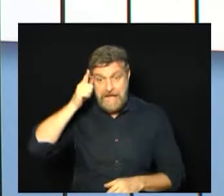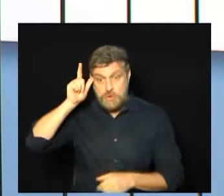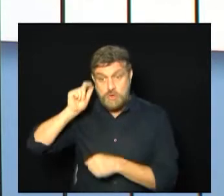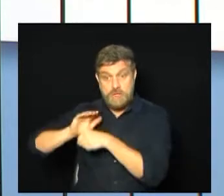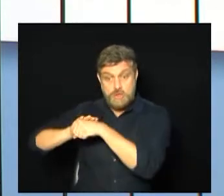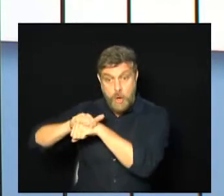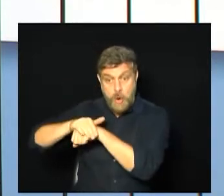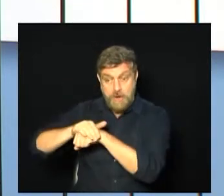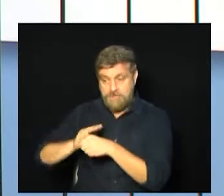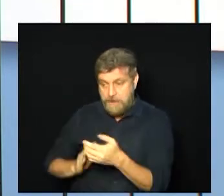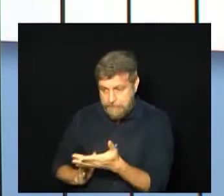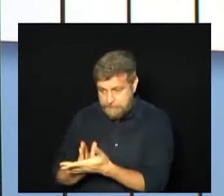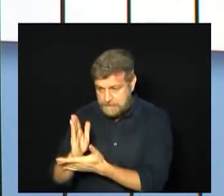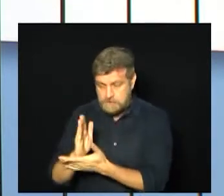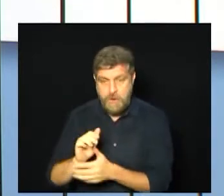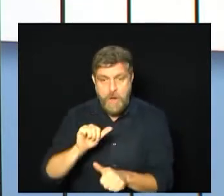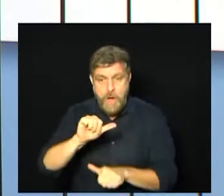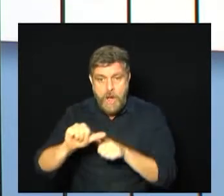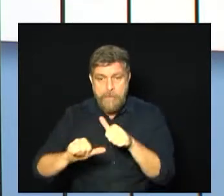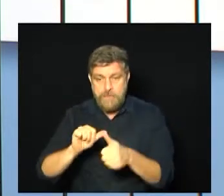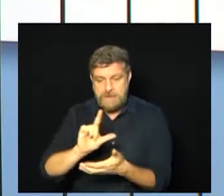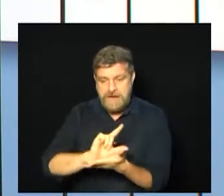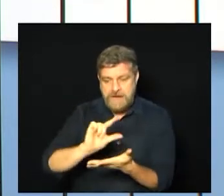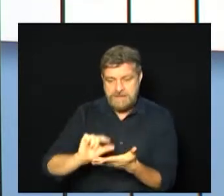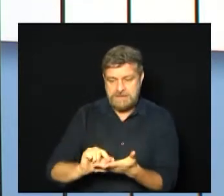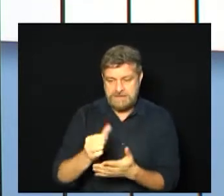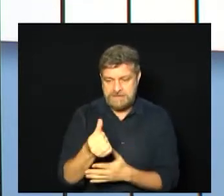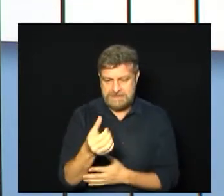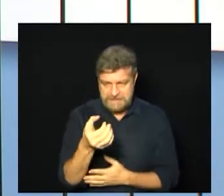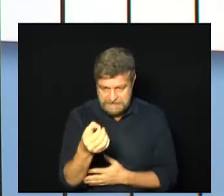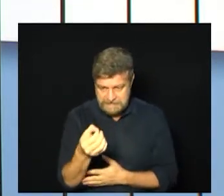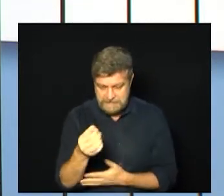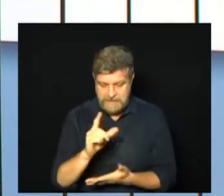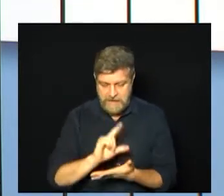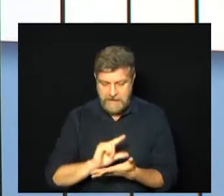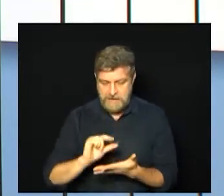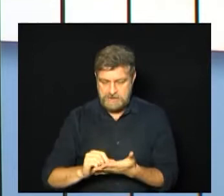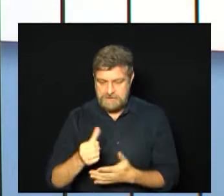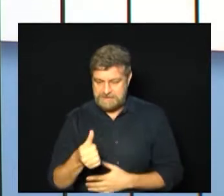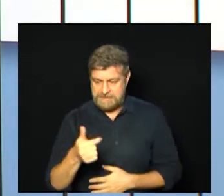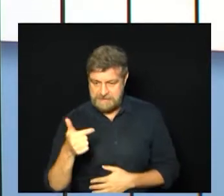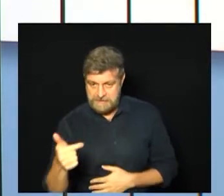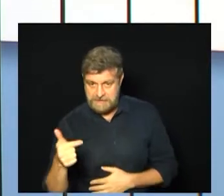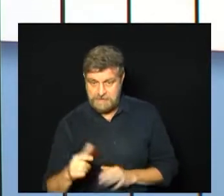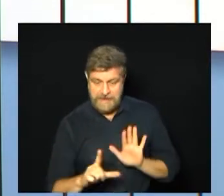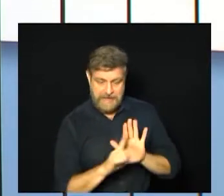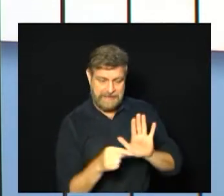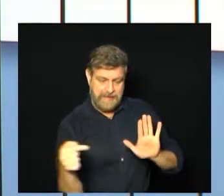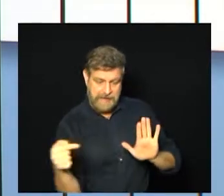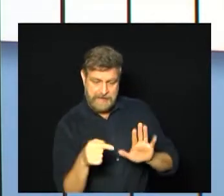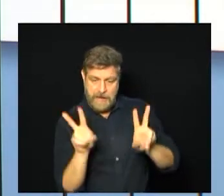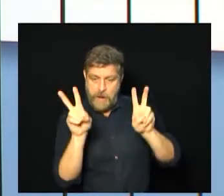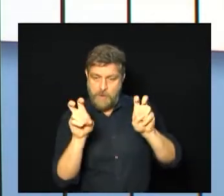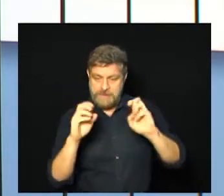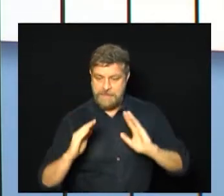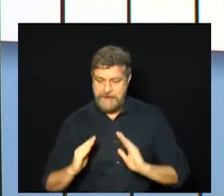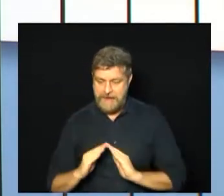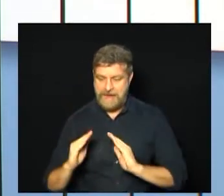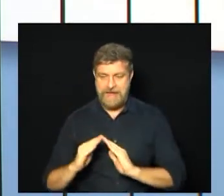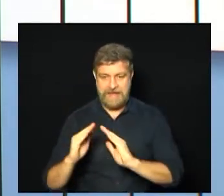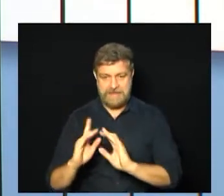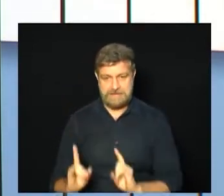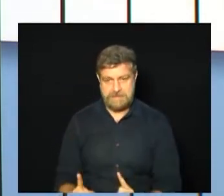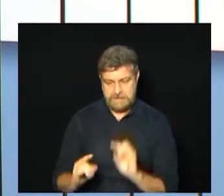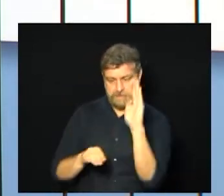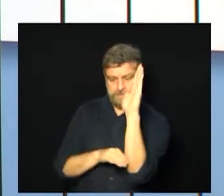quarta-feira, ela altera os artigos 60 e 62 da lei onde fala da habitação. A